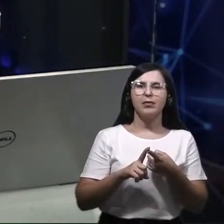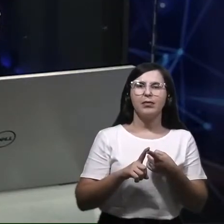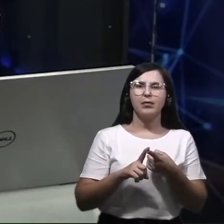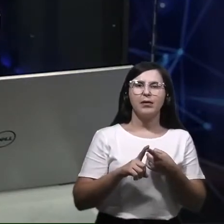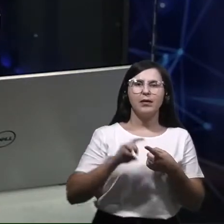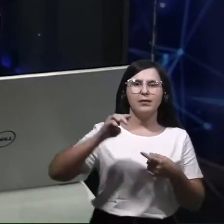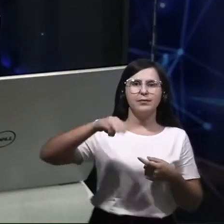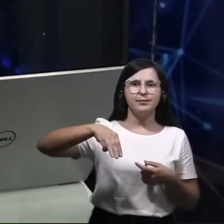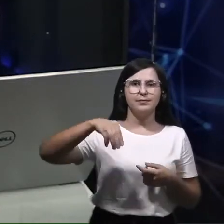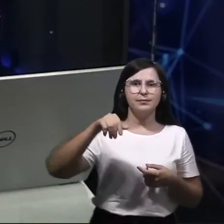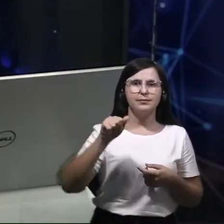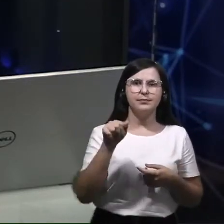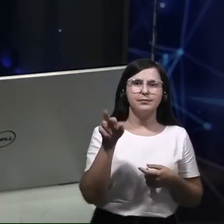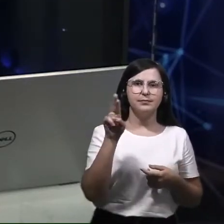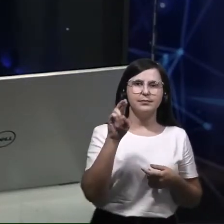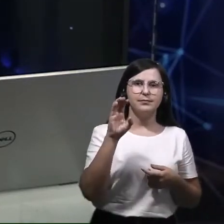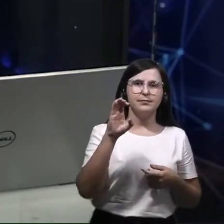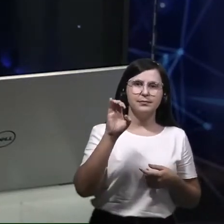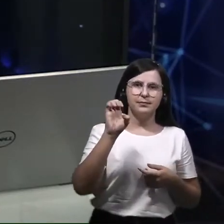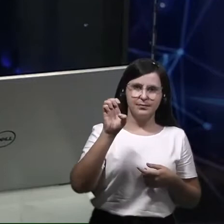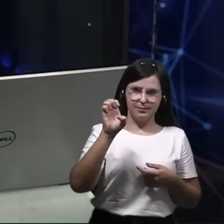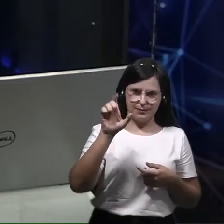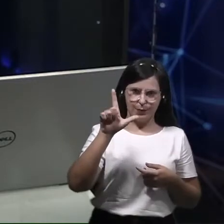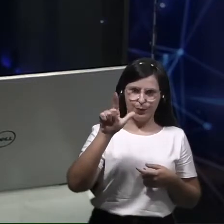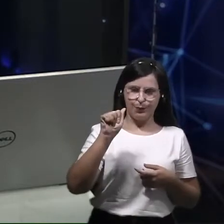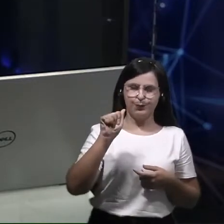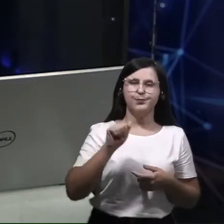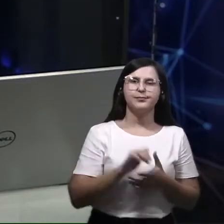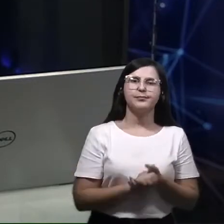Candidato Maciel do Nascimento.